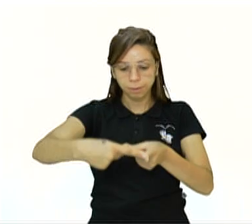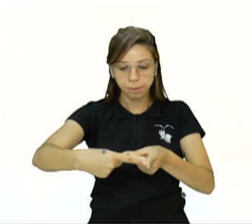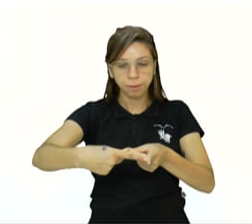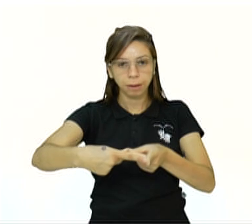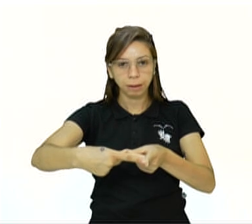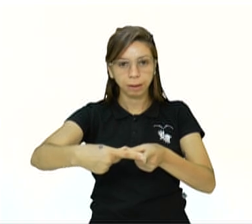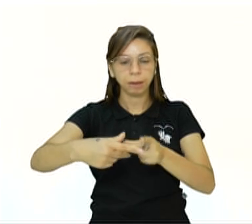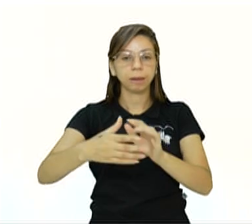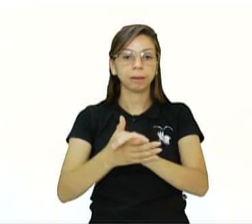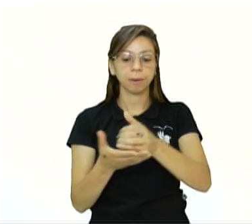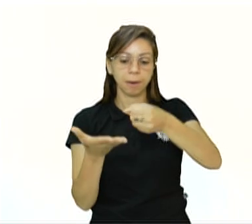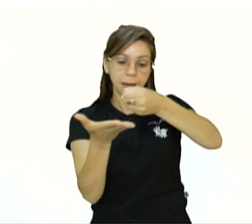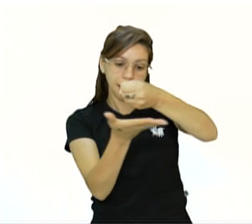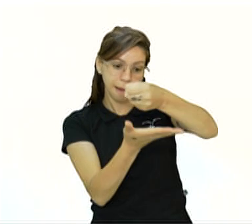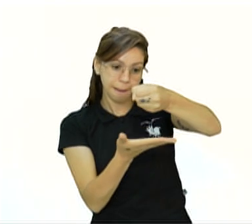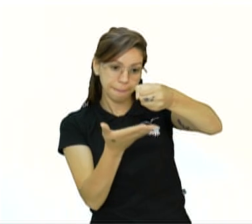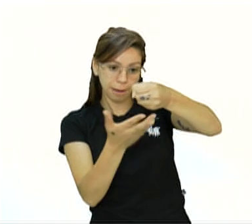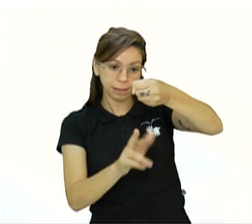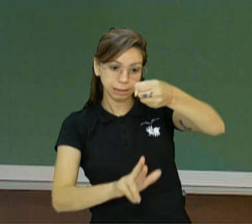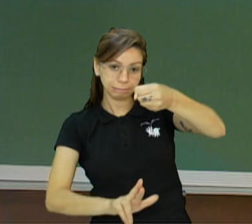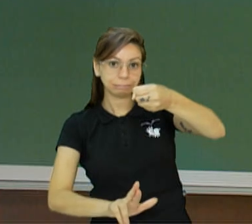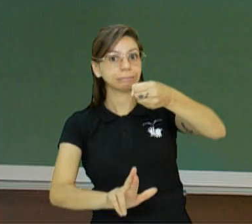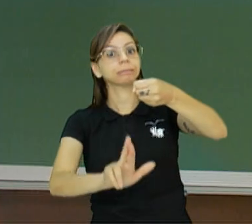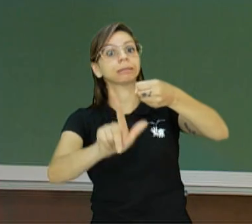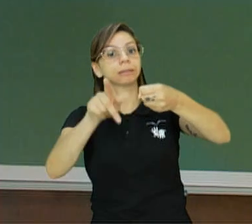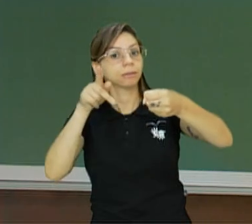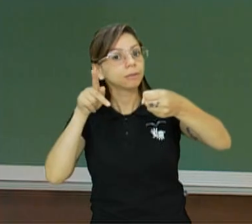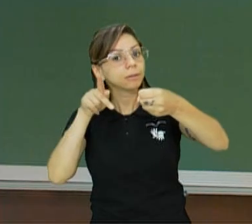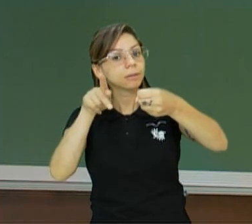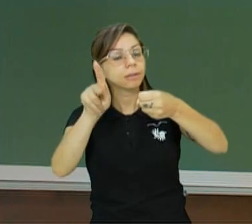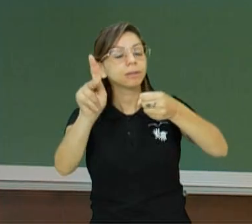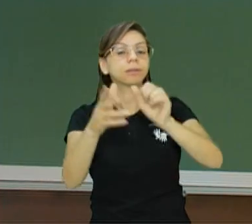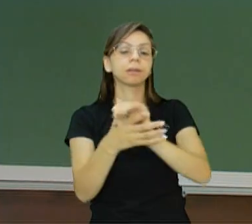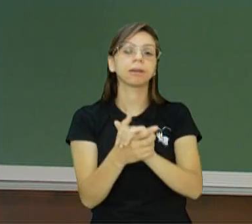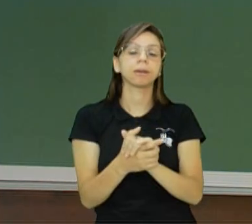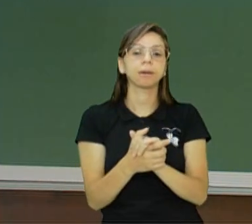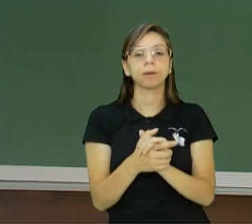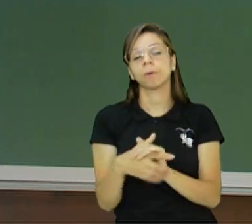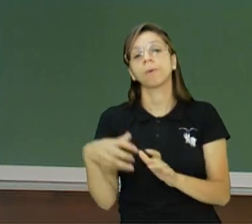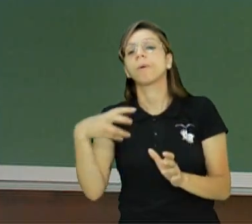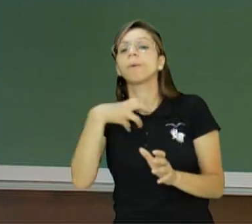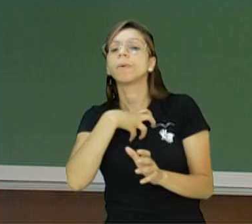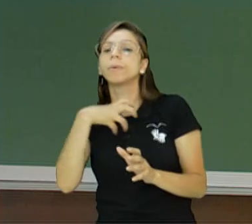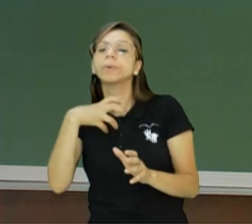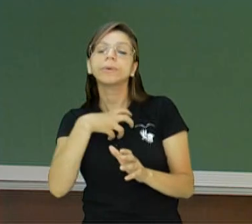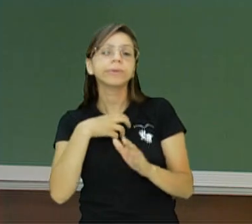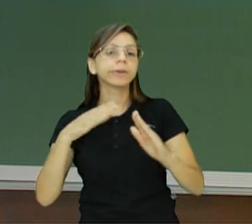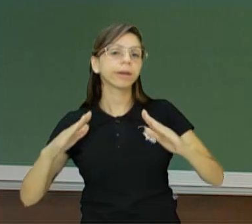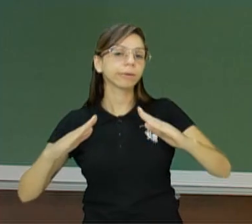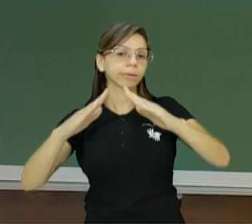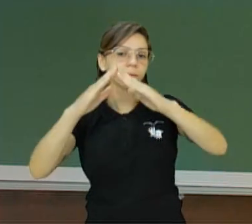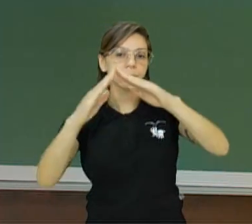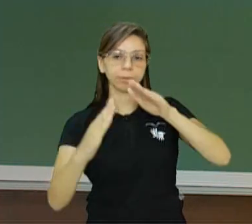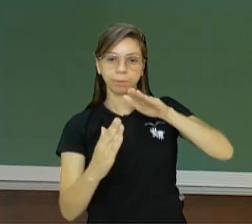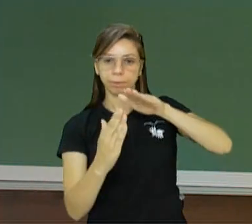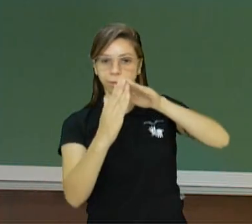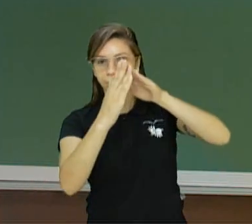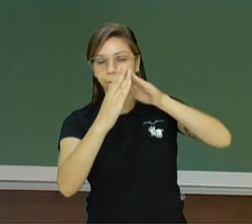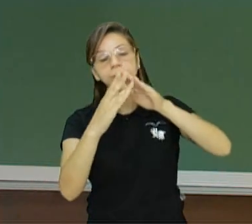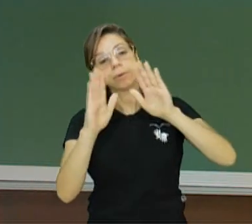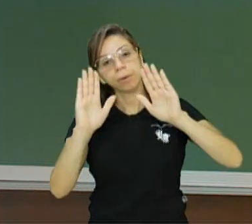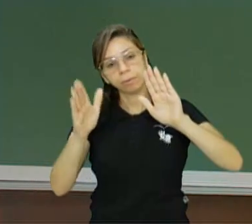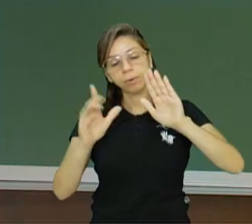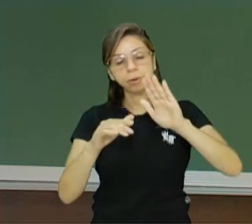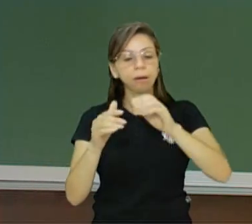A base muda totalmente o design, a forma ali da nossa pirâmide. Então, para montar a